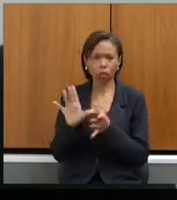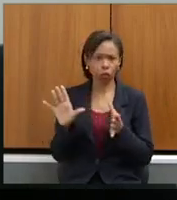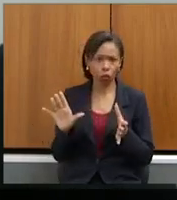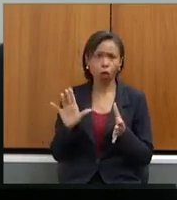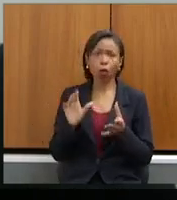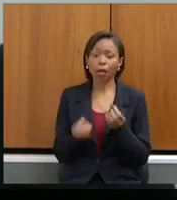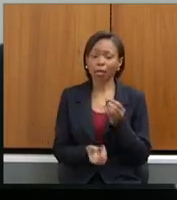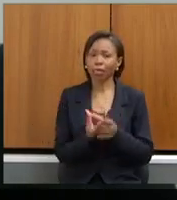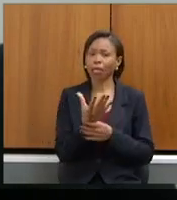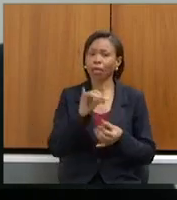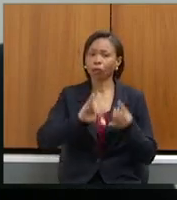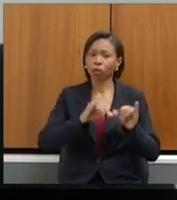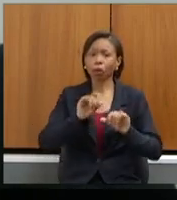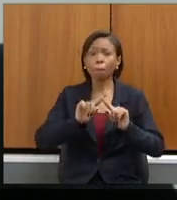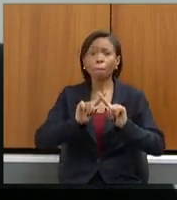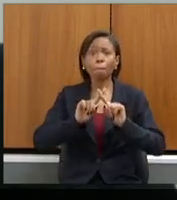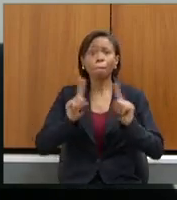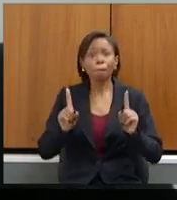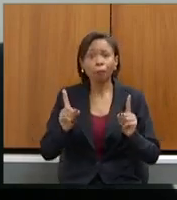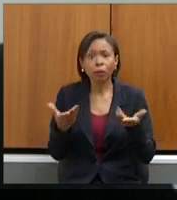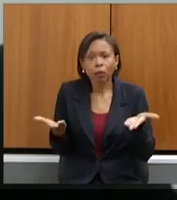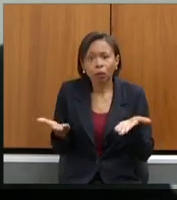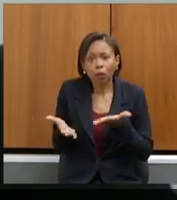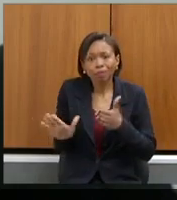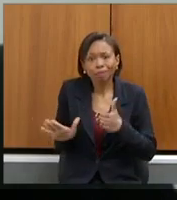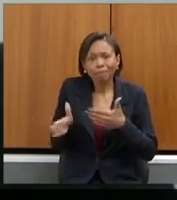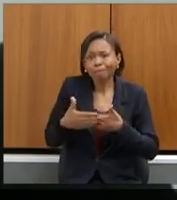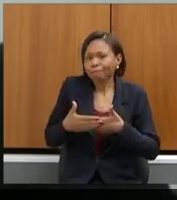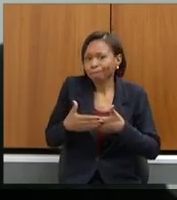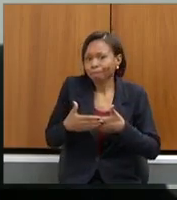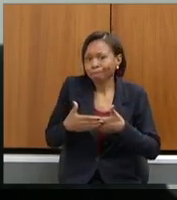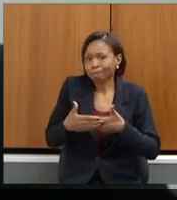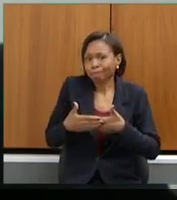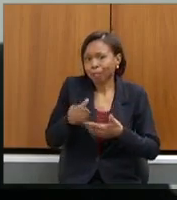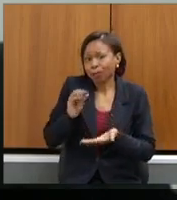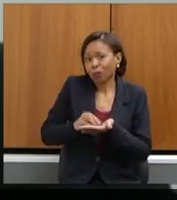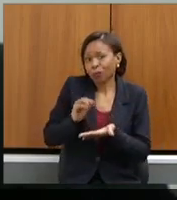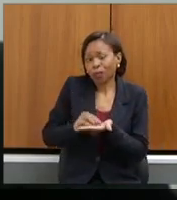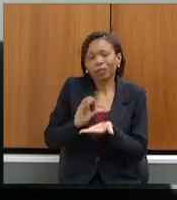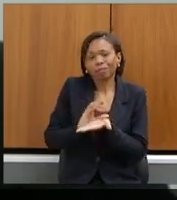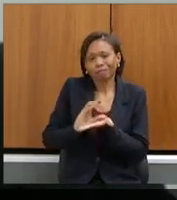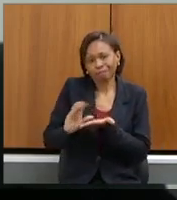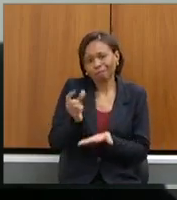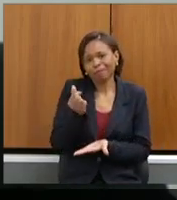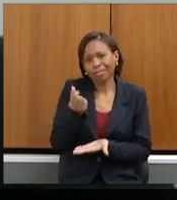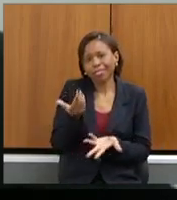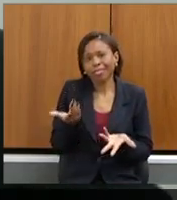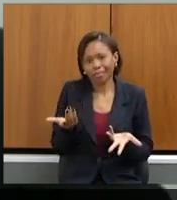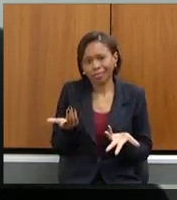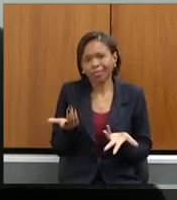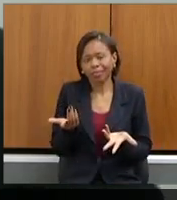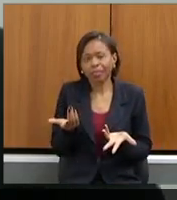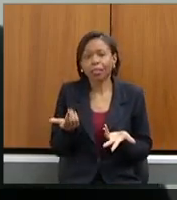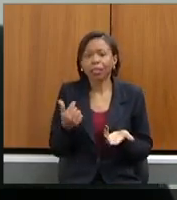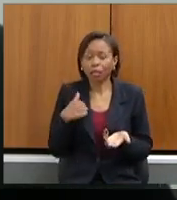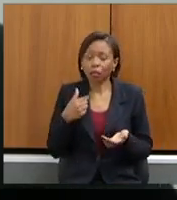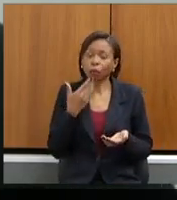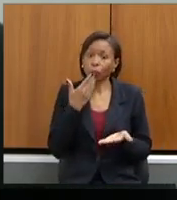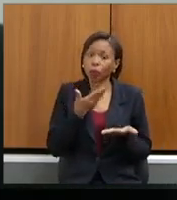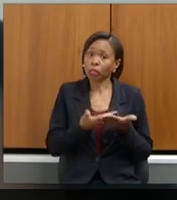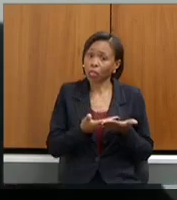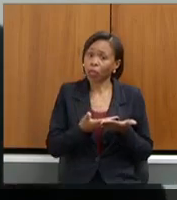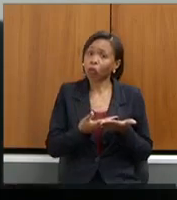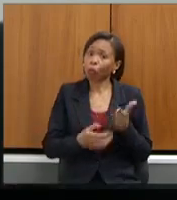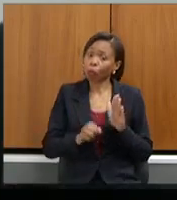esse laboratório está fechado por falta de conselho deixo aqui são Presidente é a secretária depilação de emenda